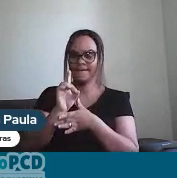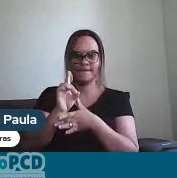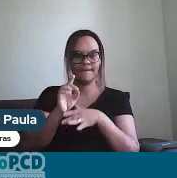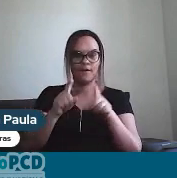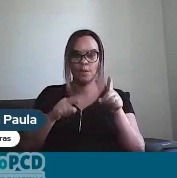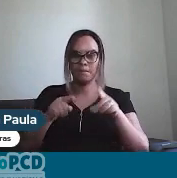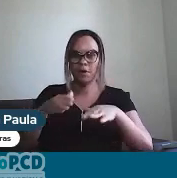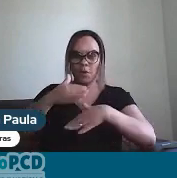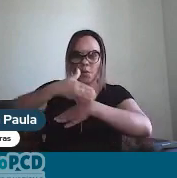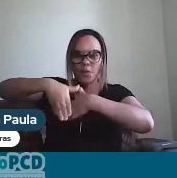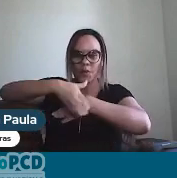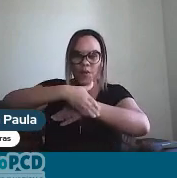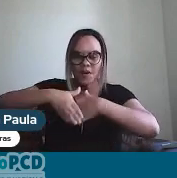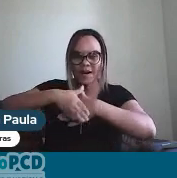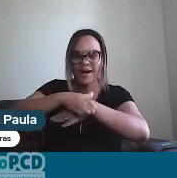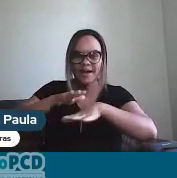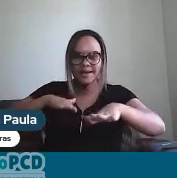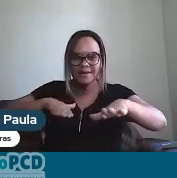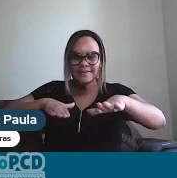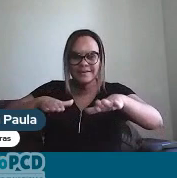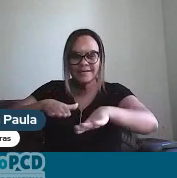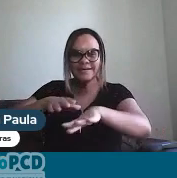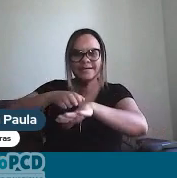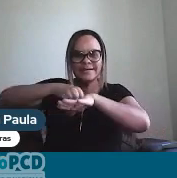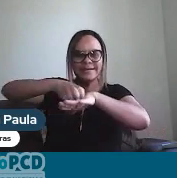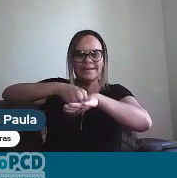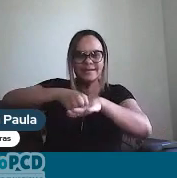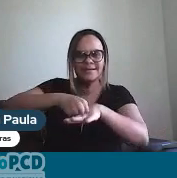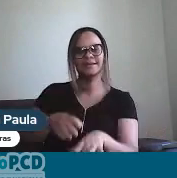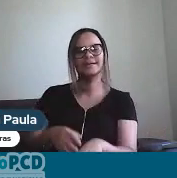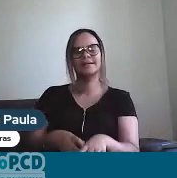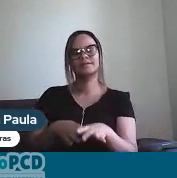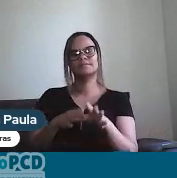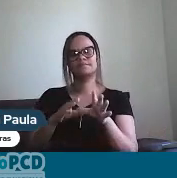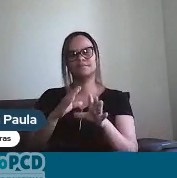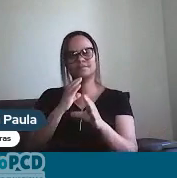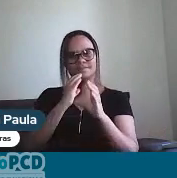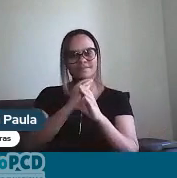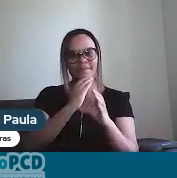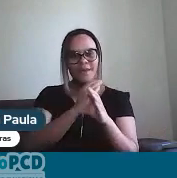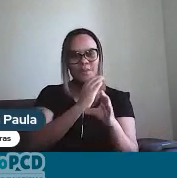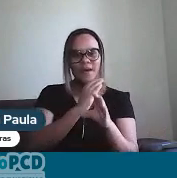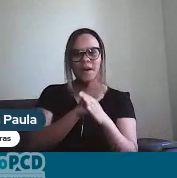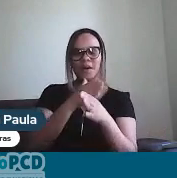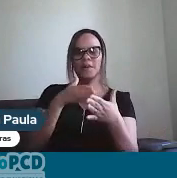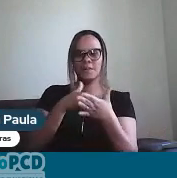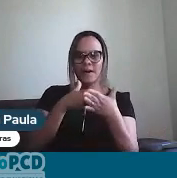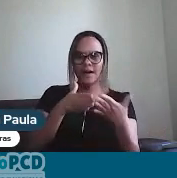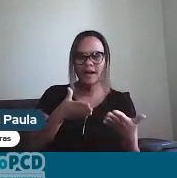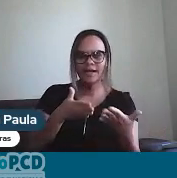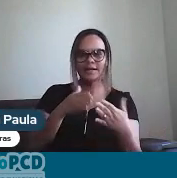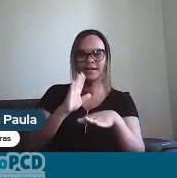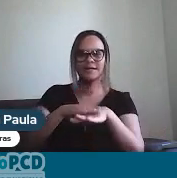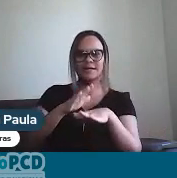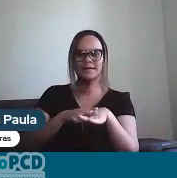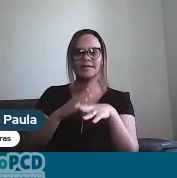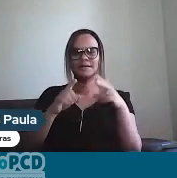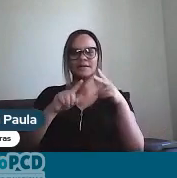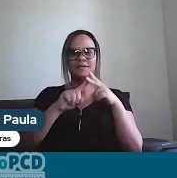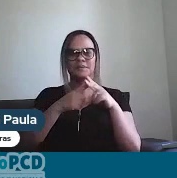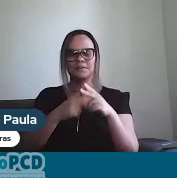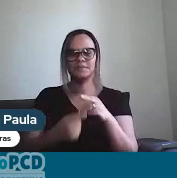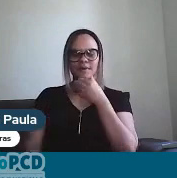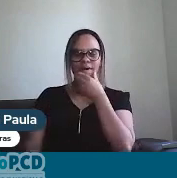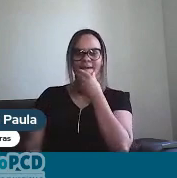né? A gente tem barreiras urbanísticas, de transportes, barreiras de comunicação e informação, barreiras de